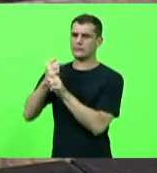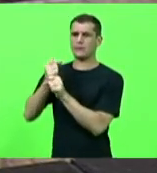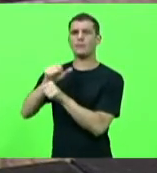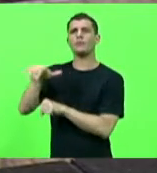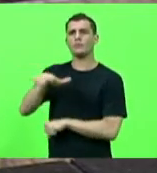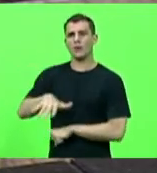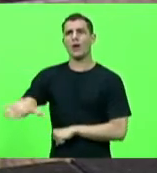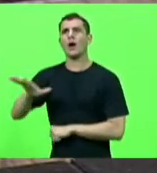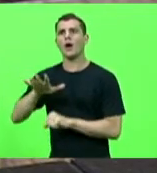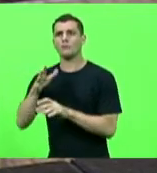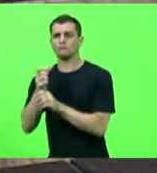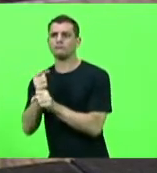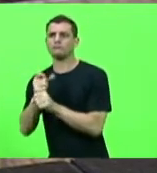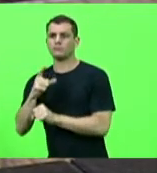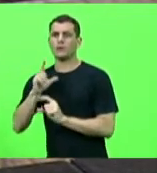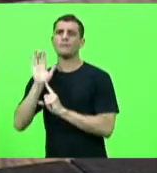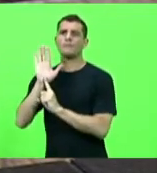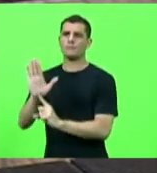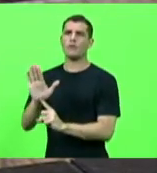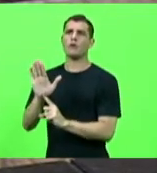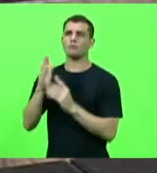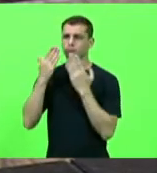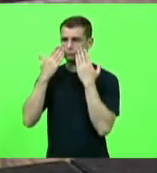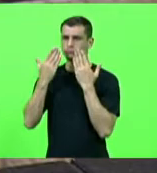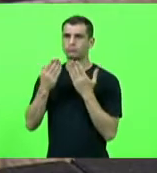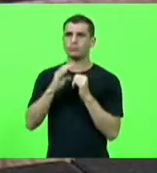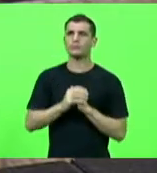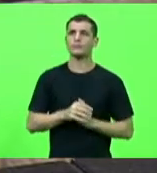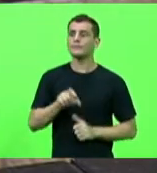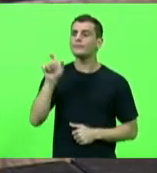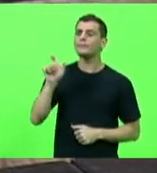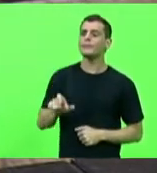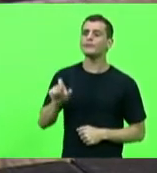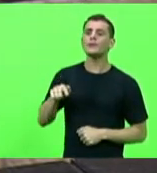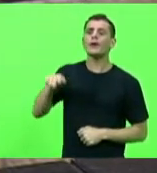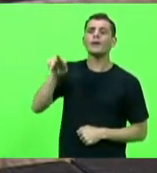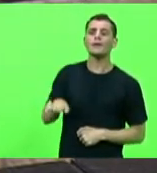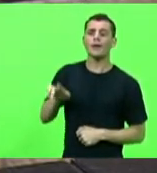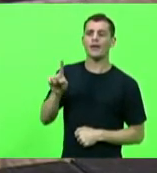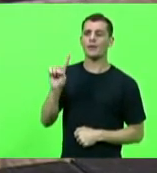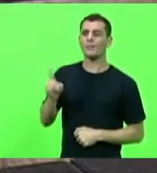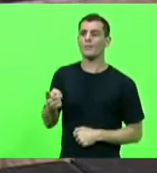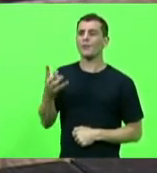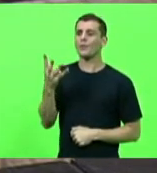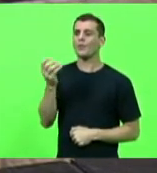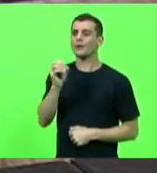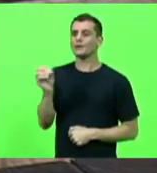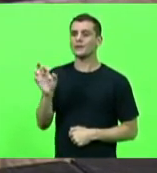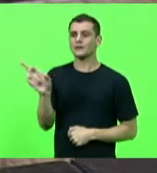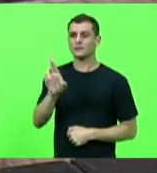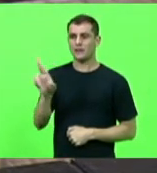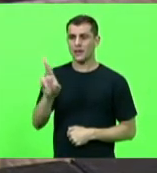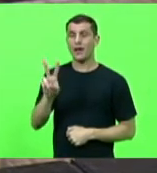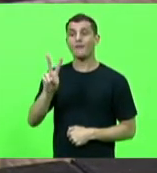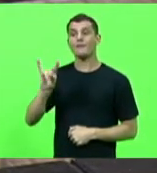vai ganhar esse salário mínimo de R$ 1.400 vai gastar quase